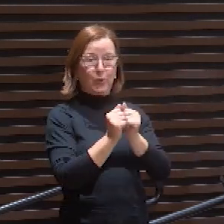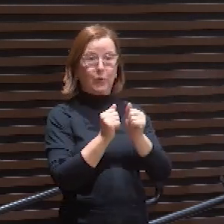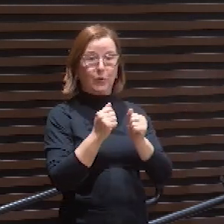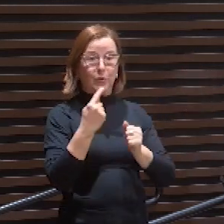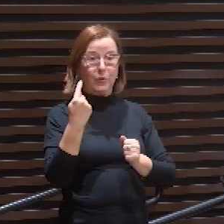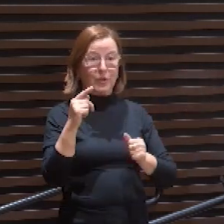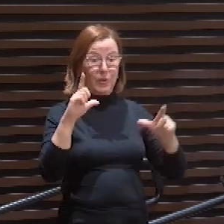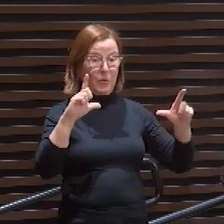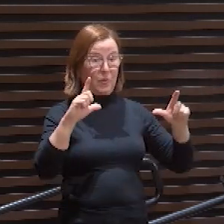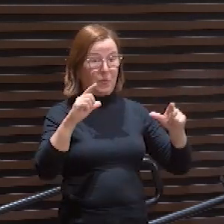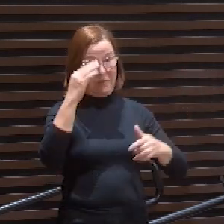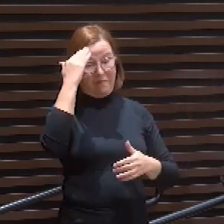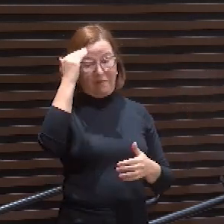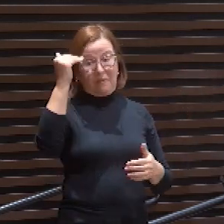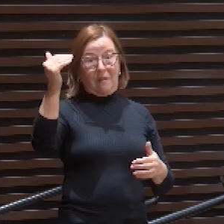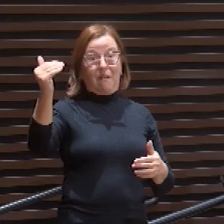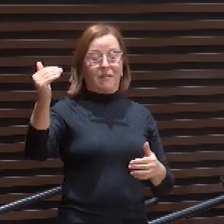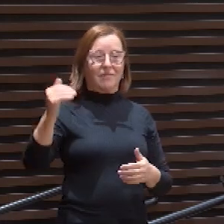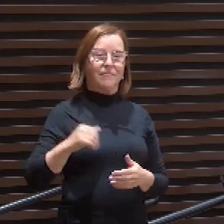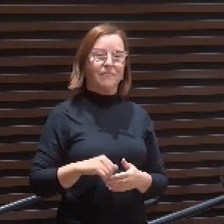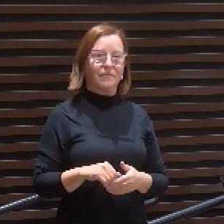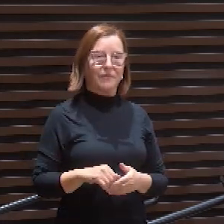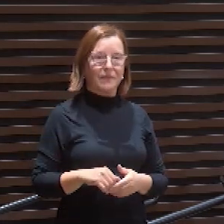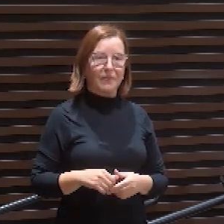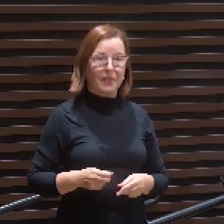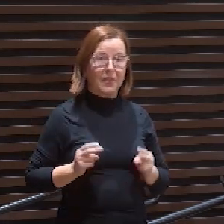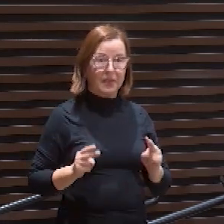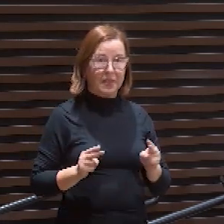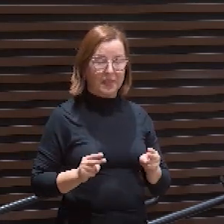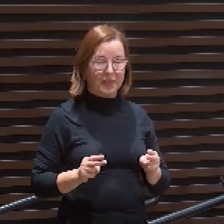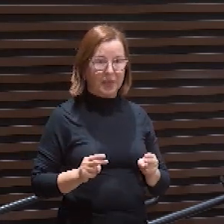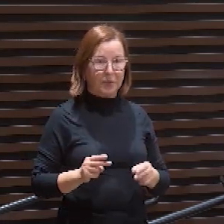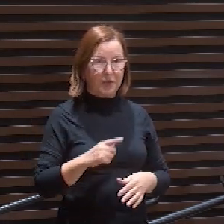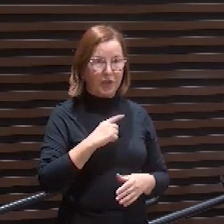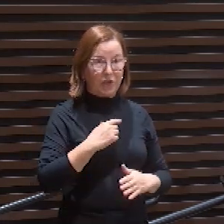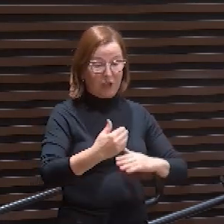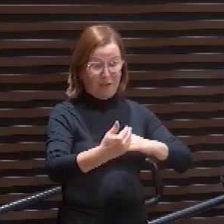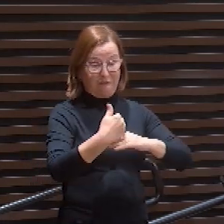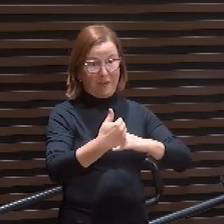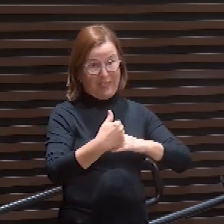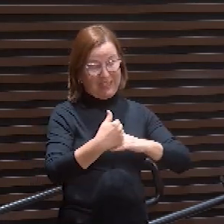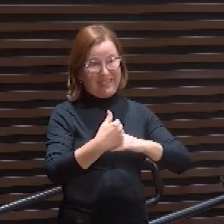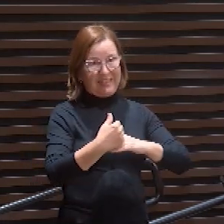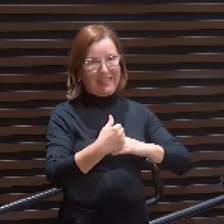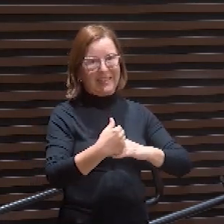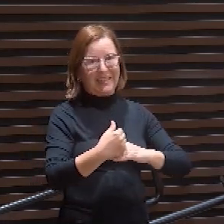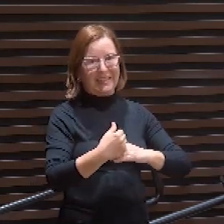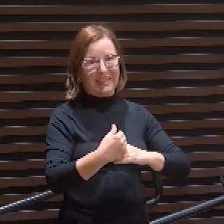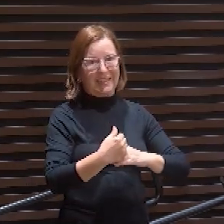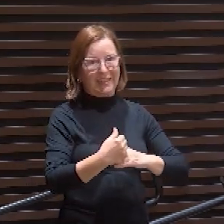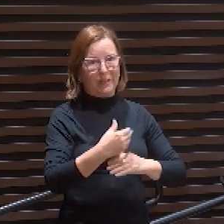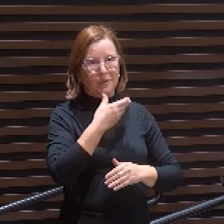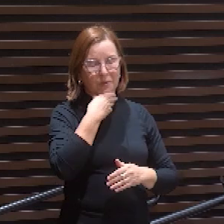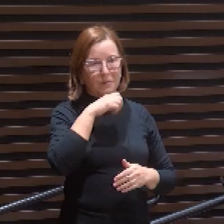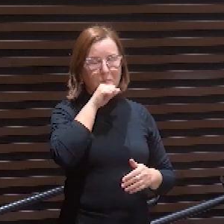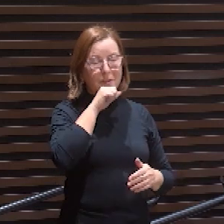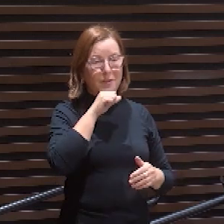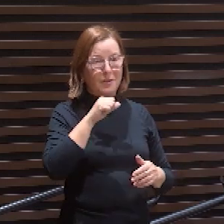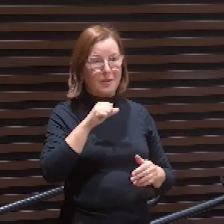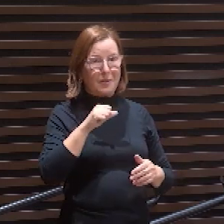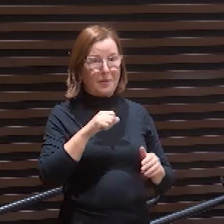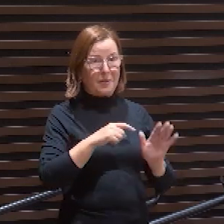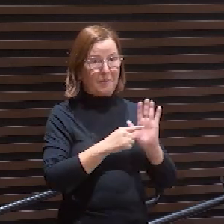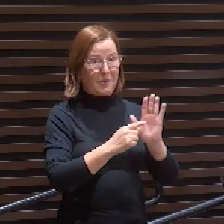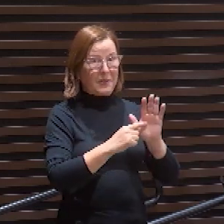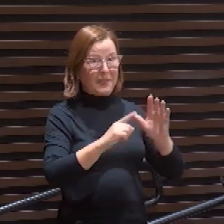arte. E a cada vez que alguém visitava a sua casa, ele mostrava o retrato do